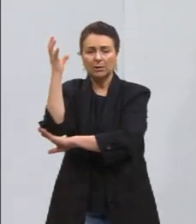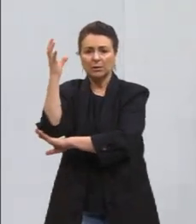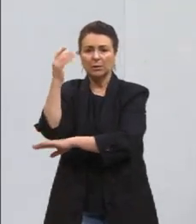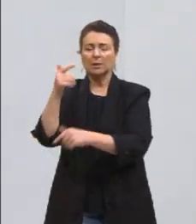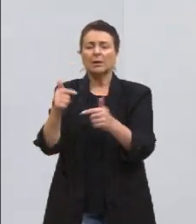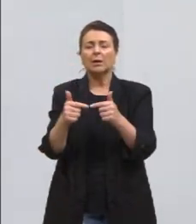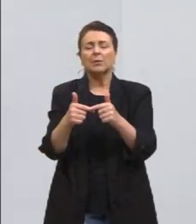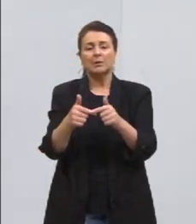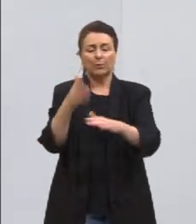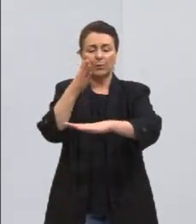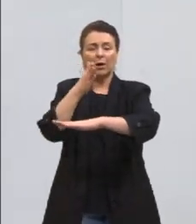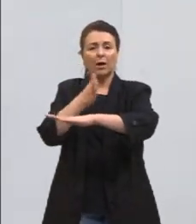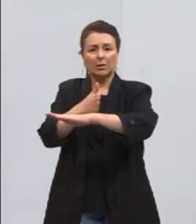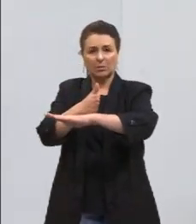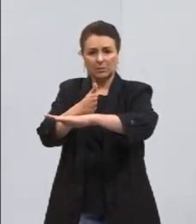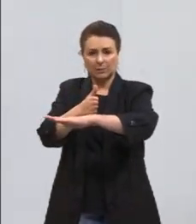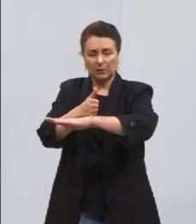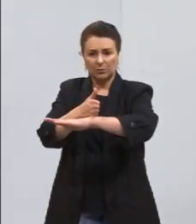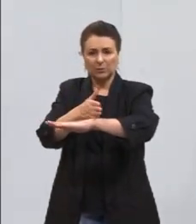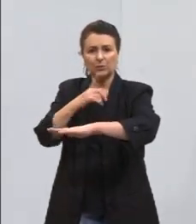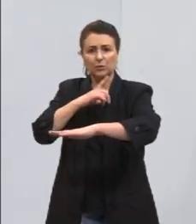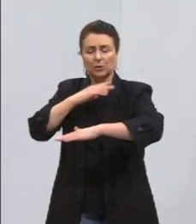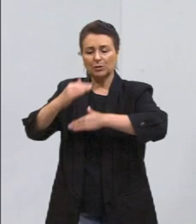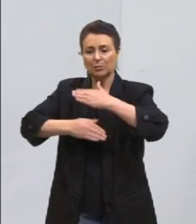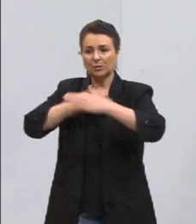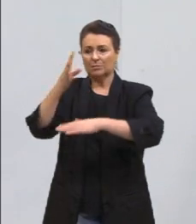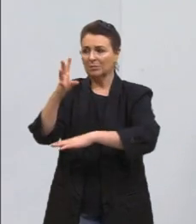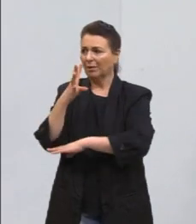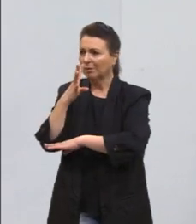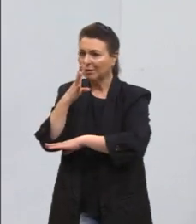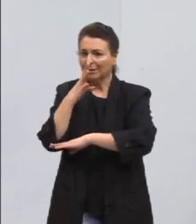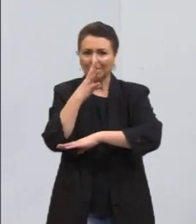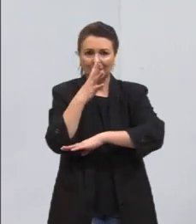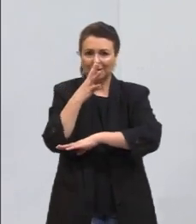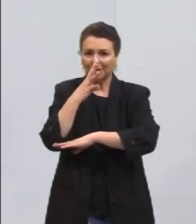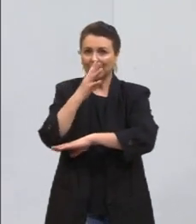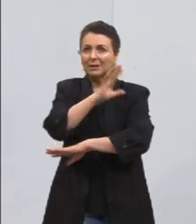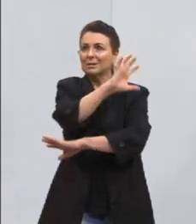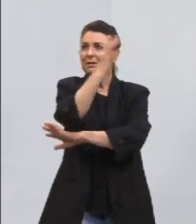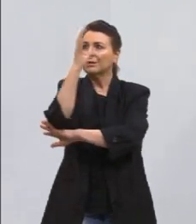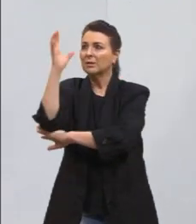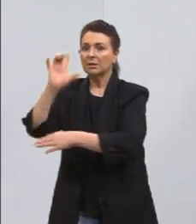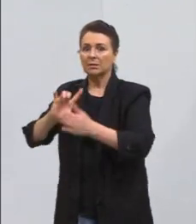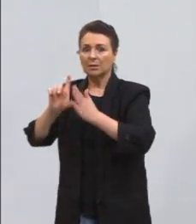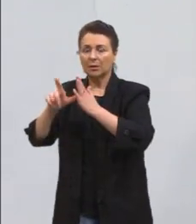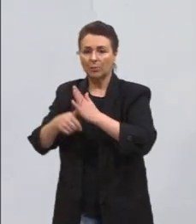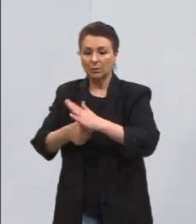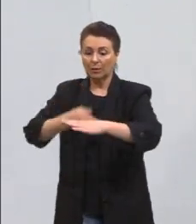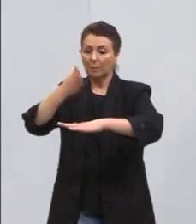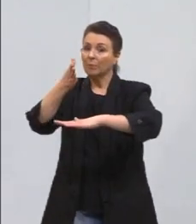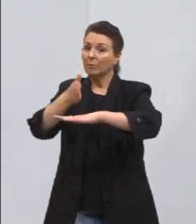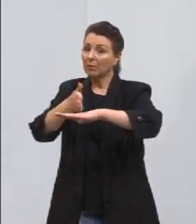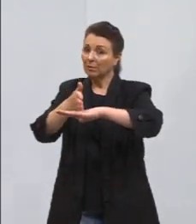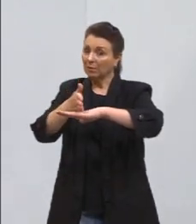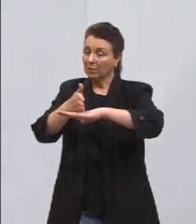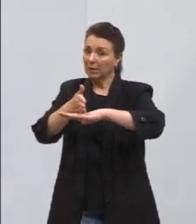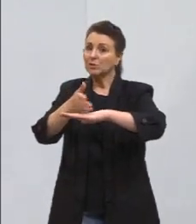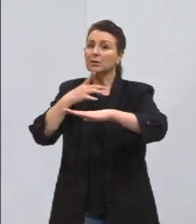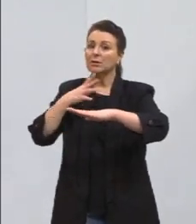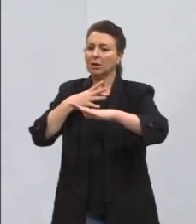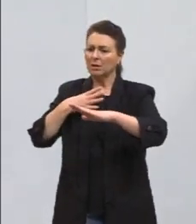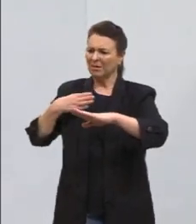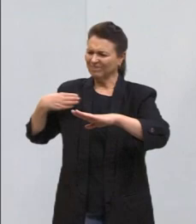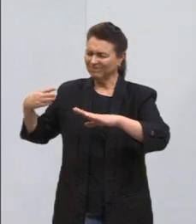por exemplo a idade média havia muito esse processo de encantamento né de observação da natureza e a partir da modernidade Então essa intervenção